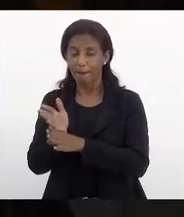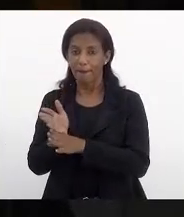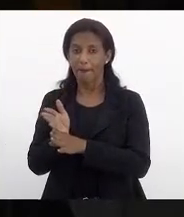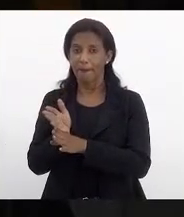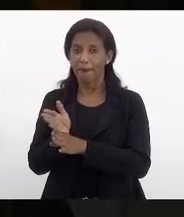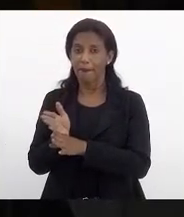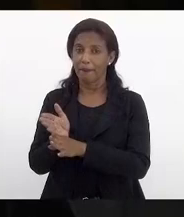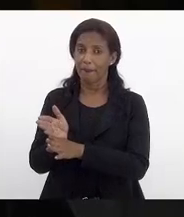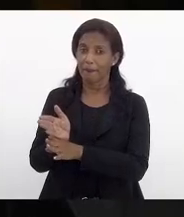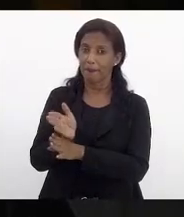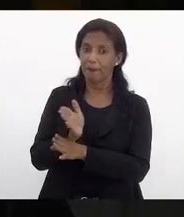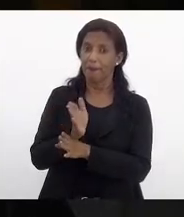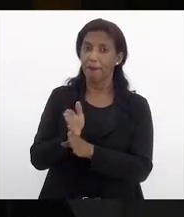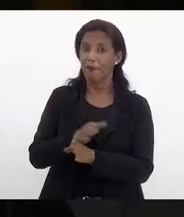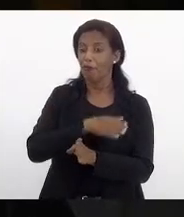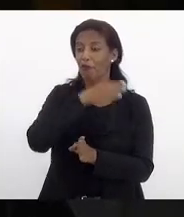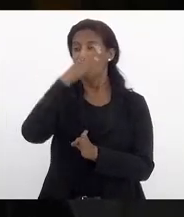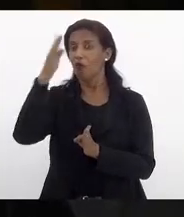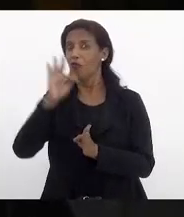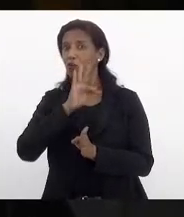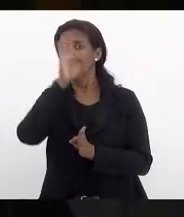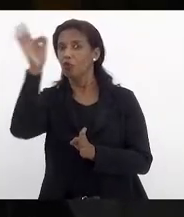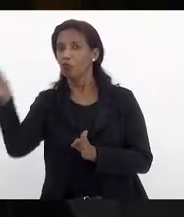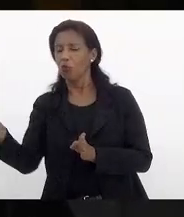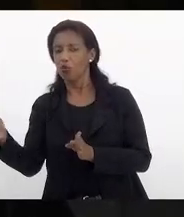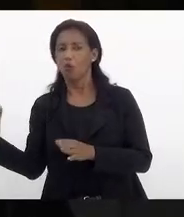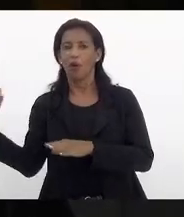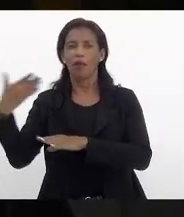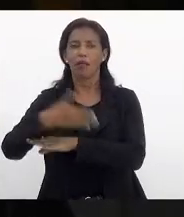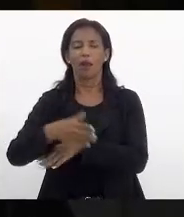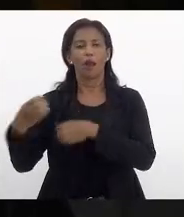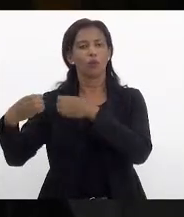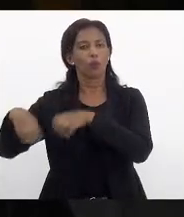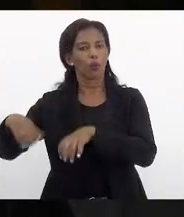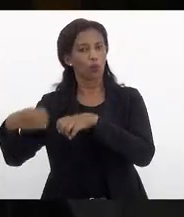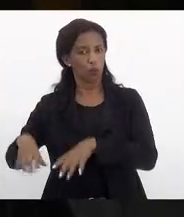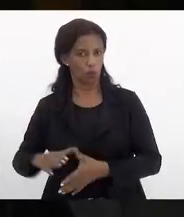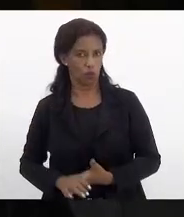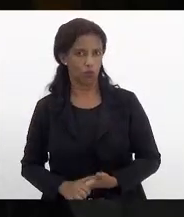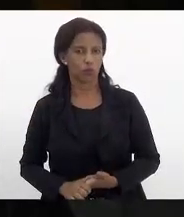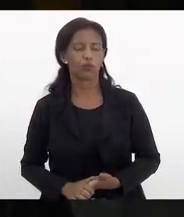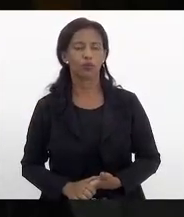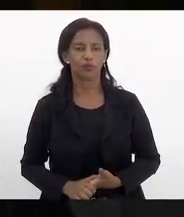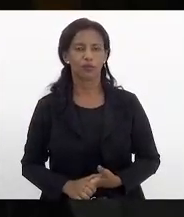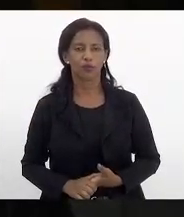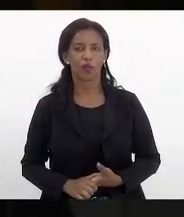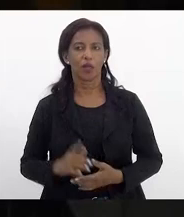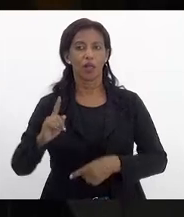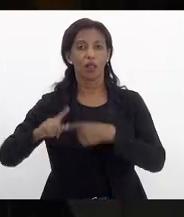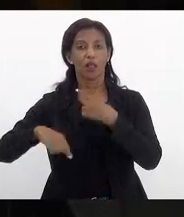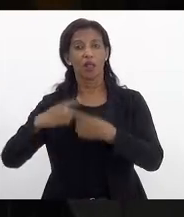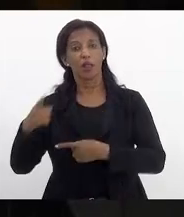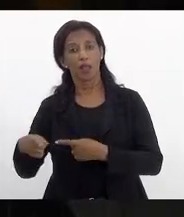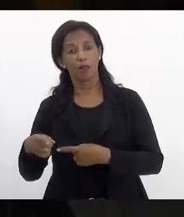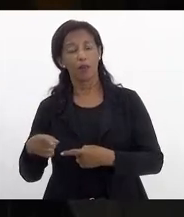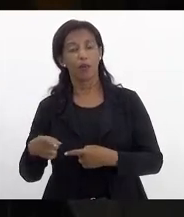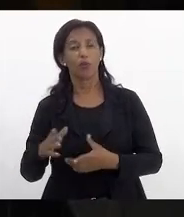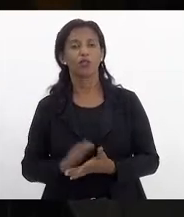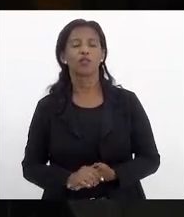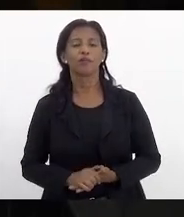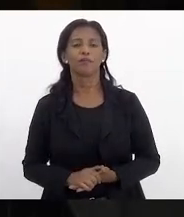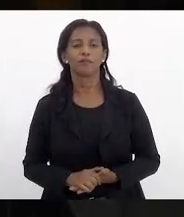aqueles que venham a ingressar no serviço público depois da gente